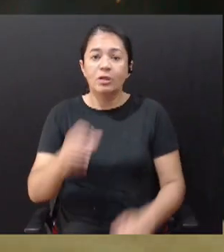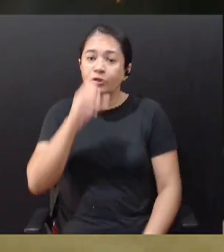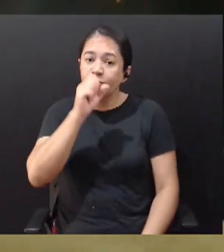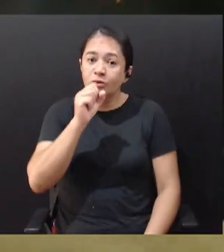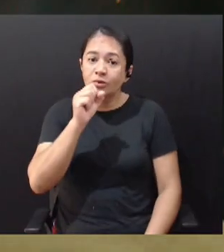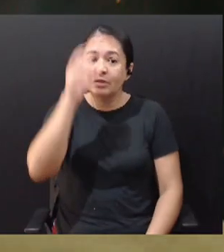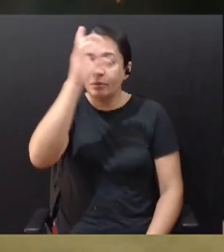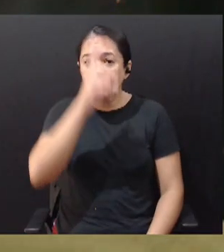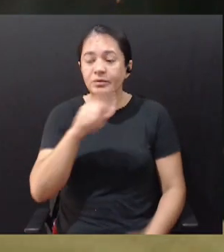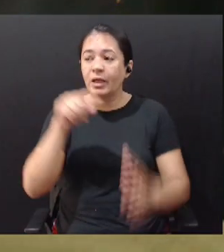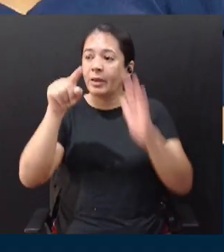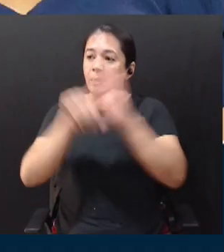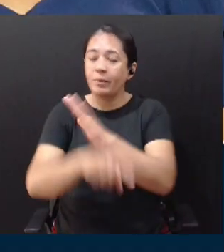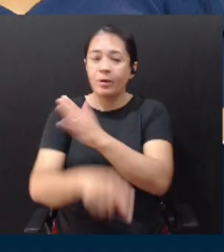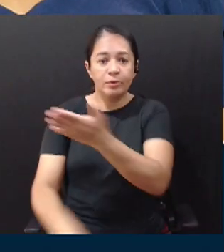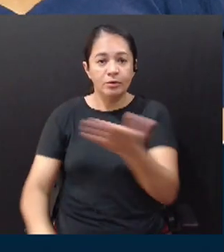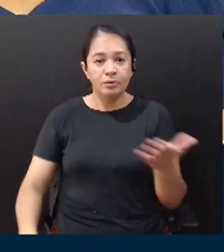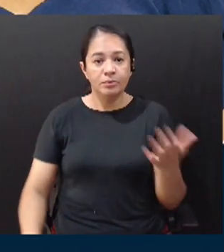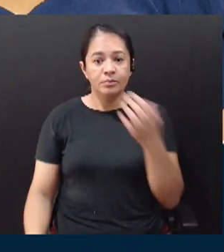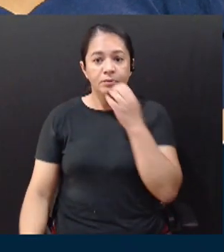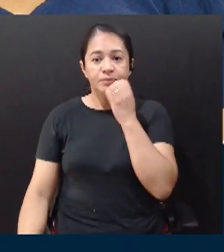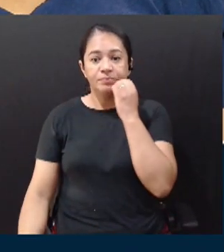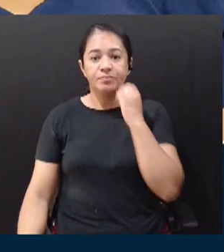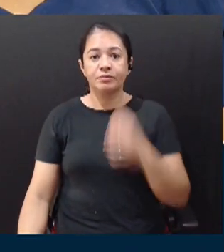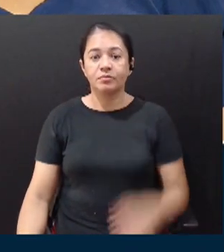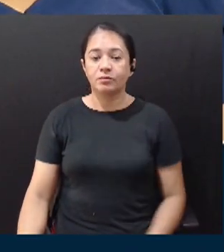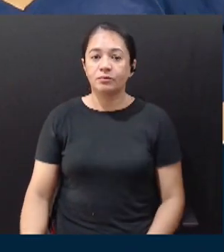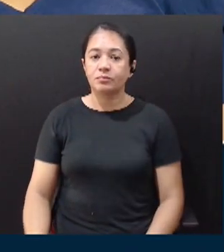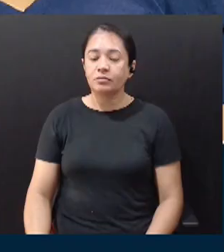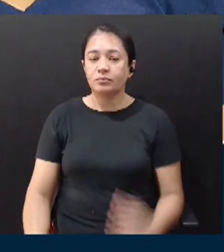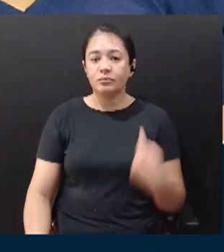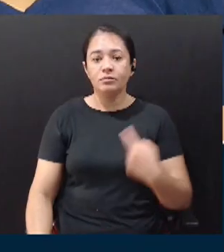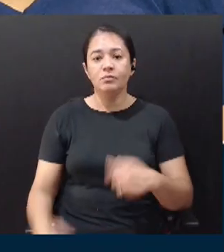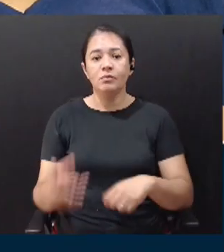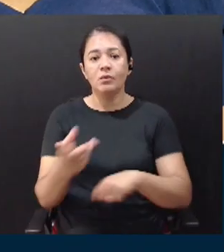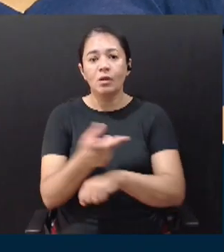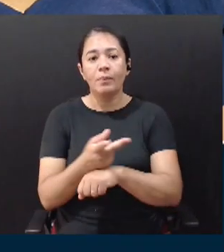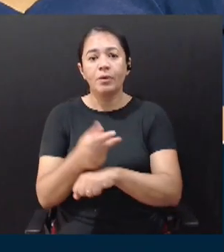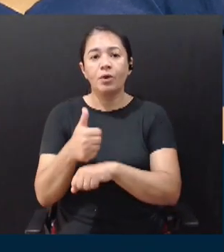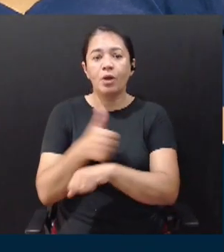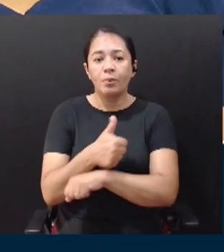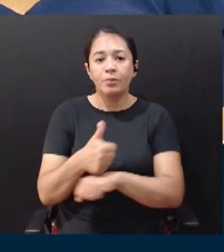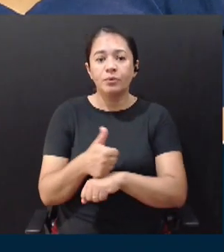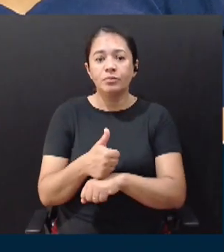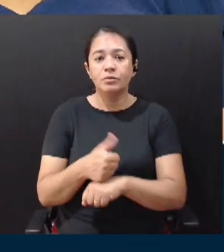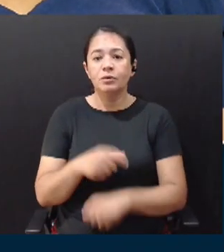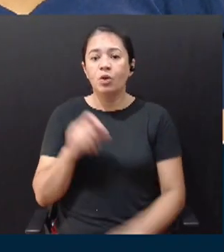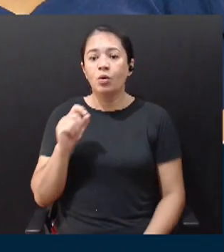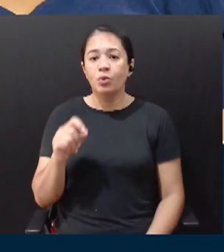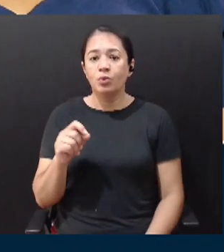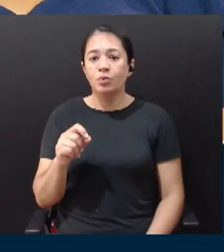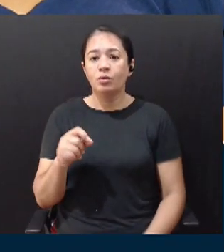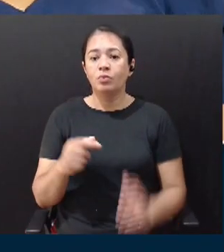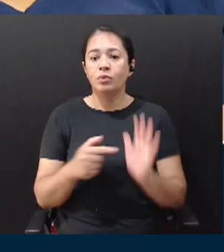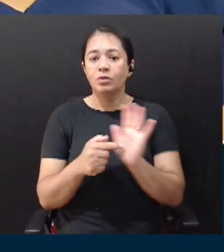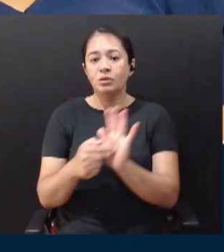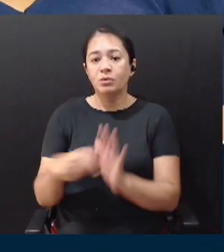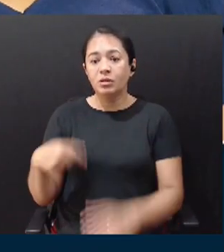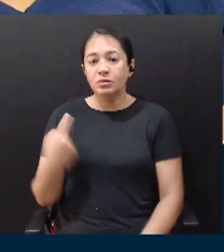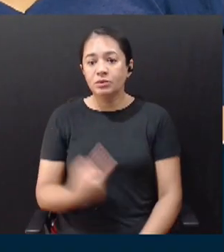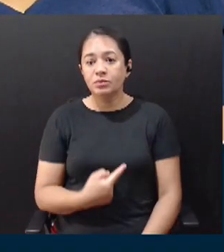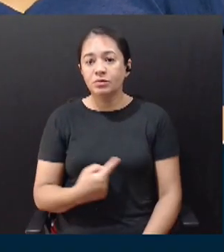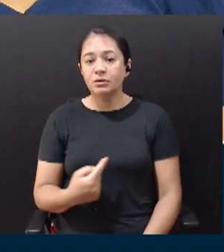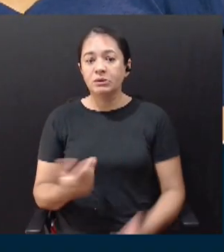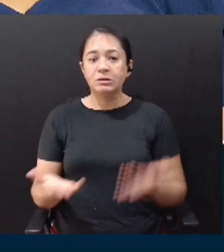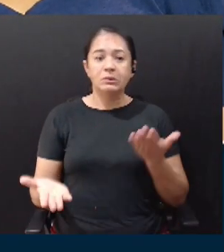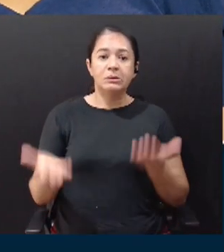você, Dani, quando que é hora da gente buscar ajuda profissional? O que indica para gente um desequilíbrio, né? Que a